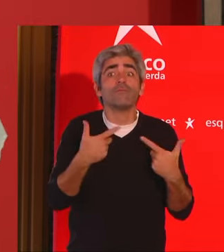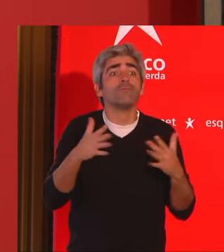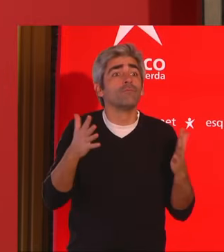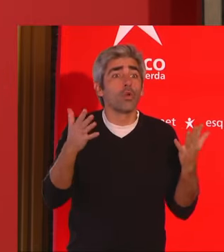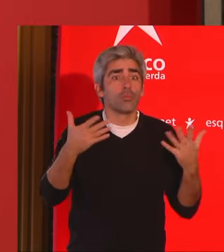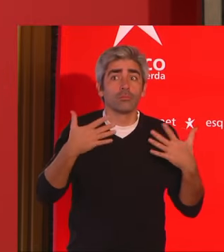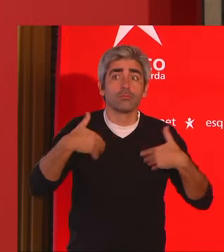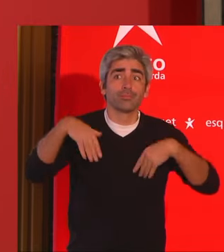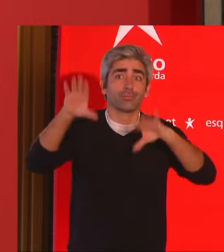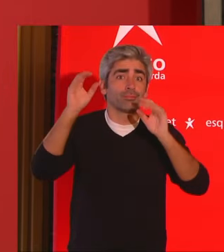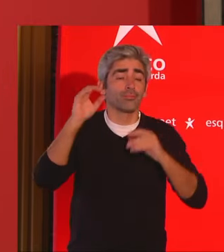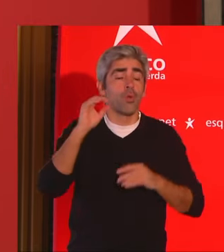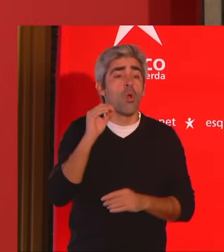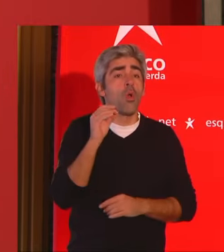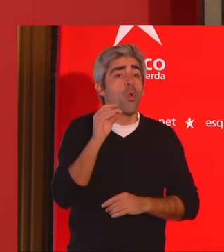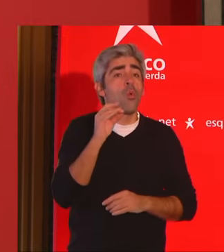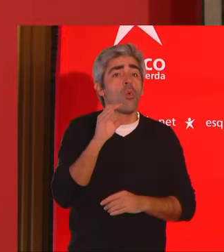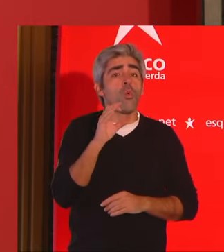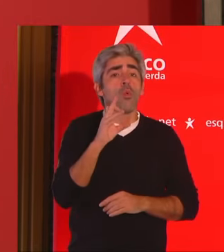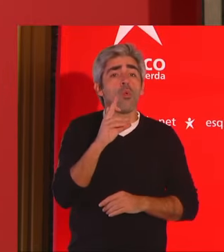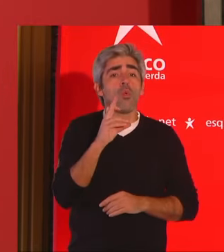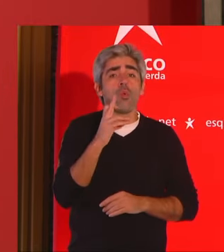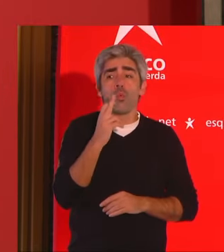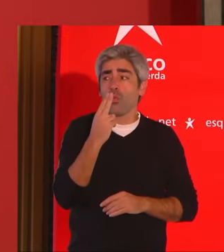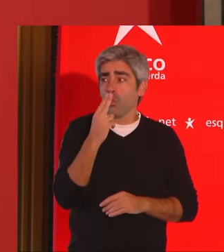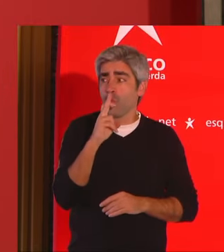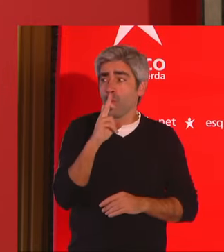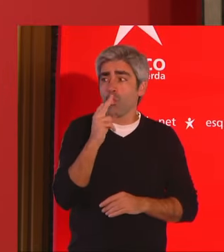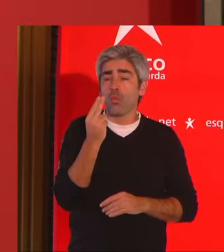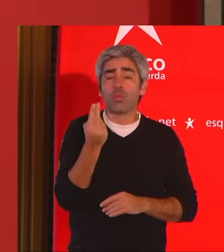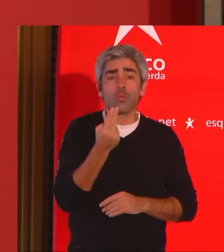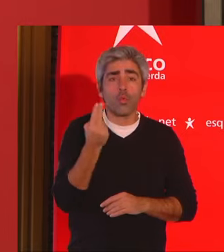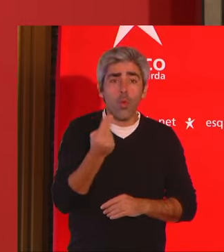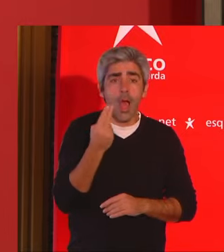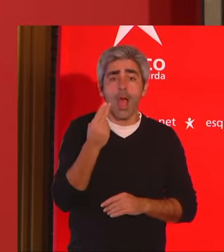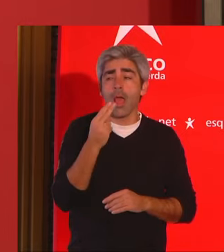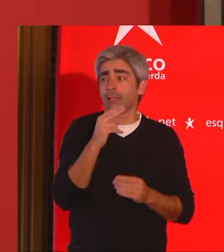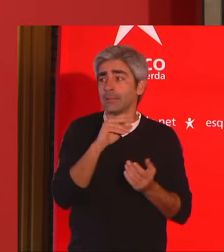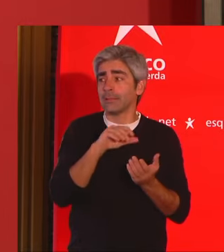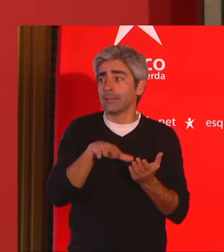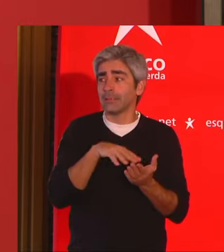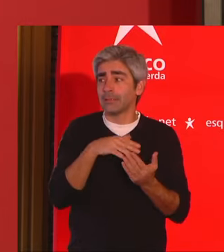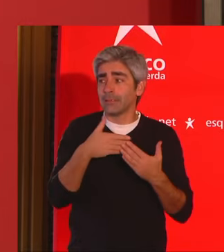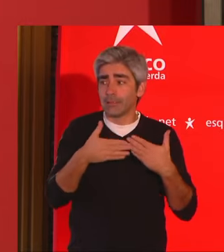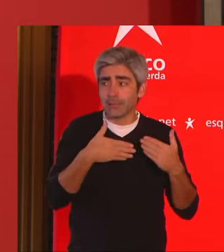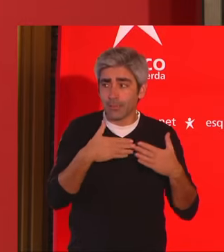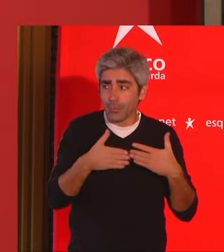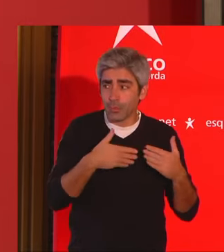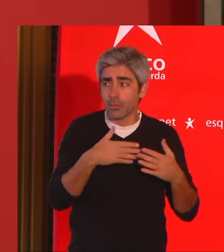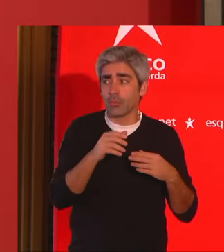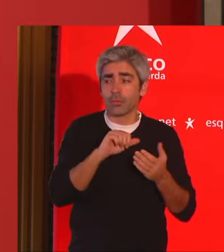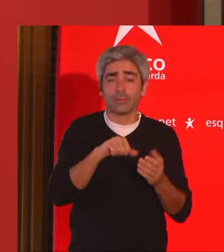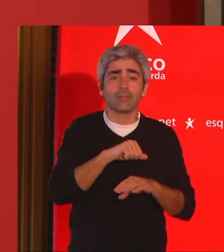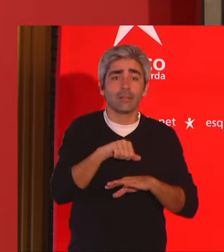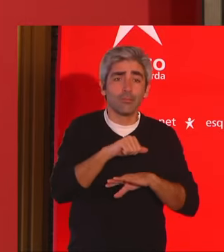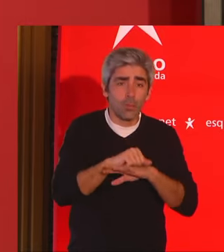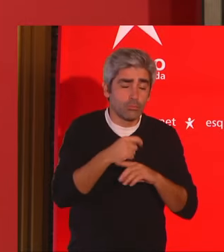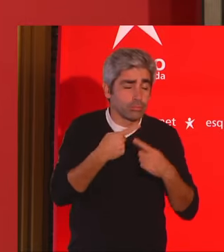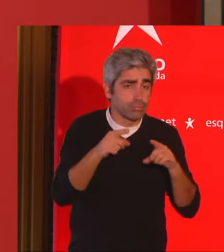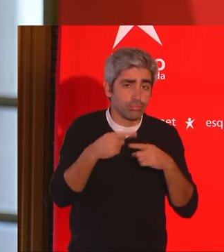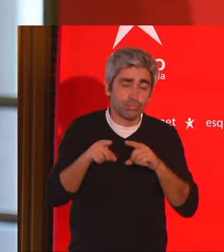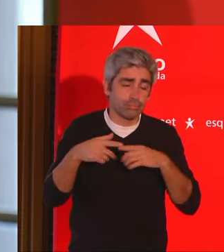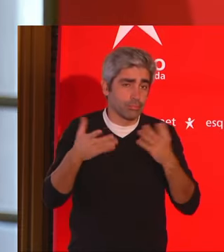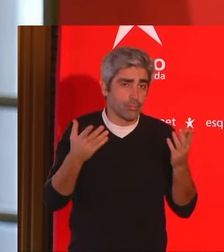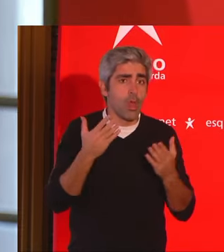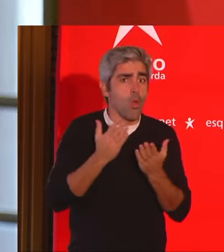para o Uruguai, para o Panamá, para a Singapura, para as Cayman, etc. E o que acontece é que hoje